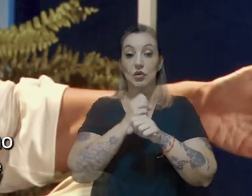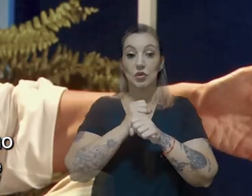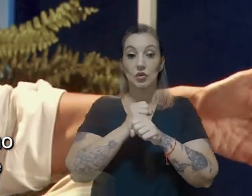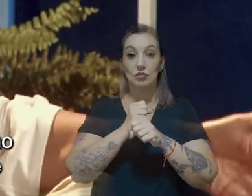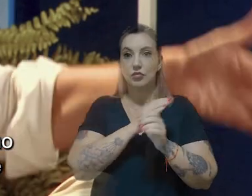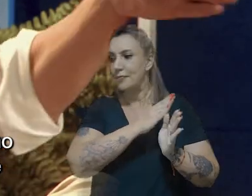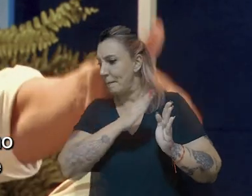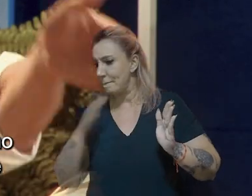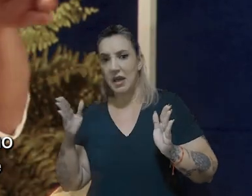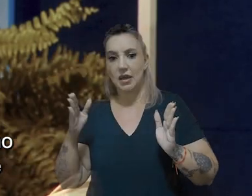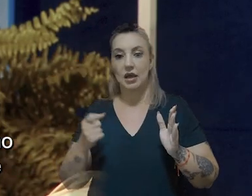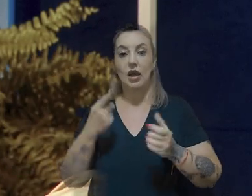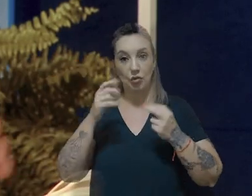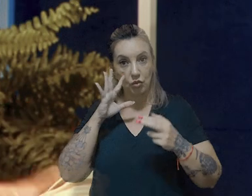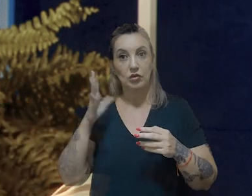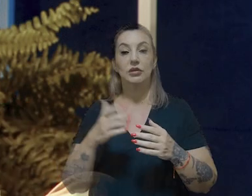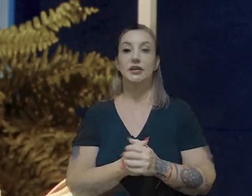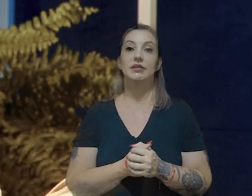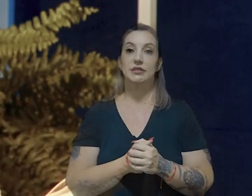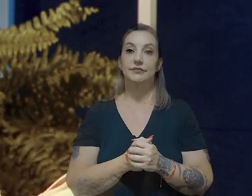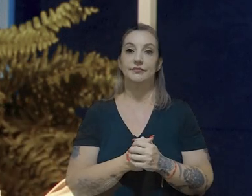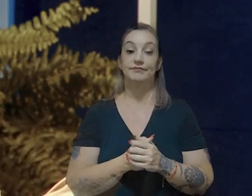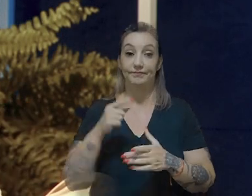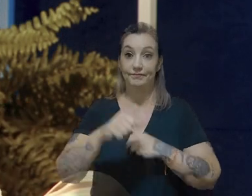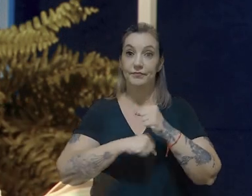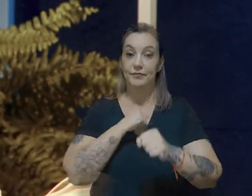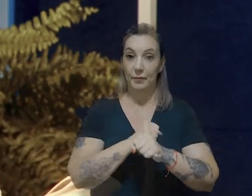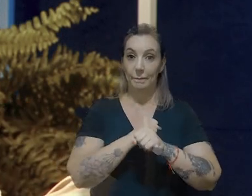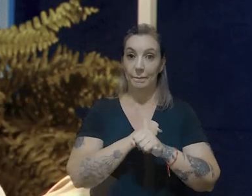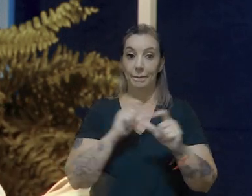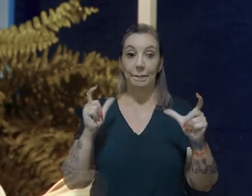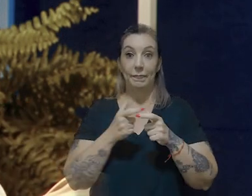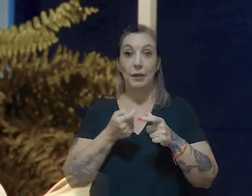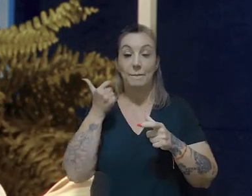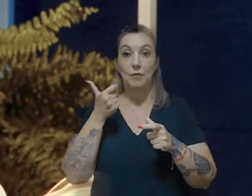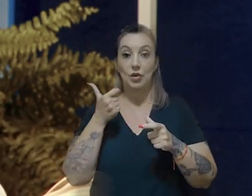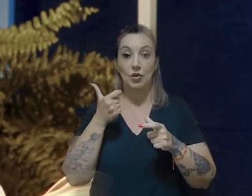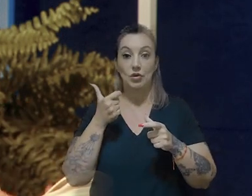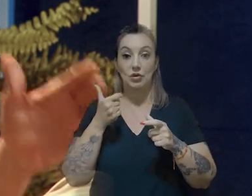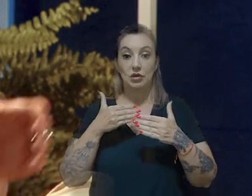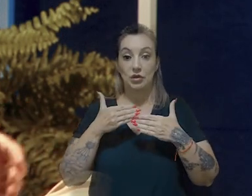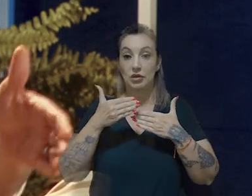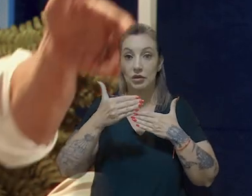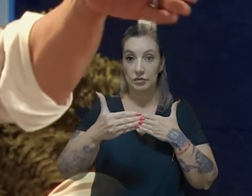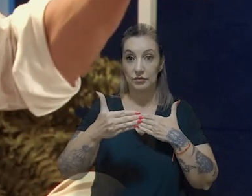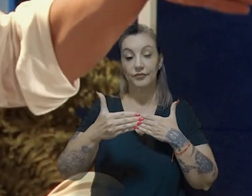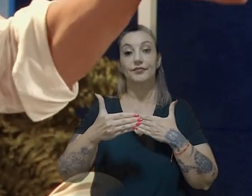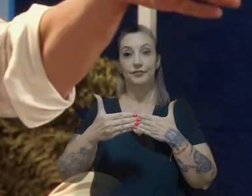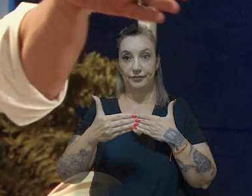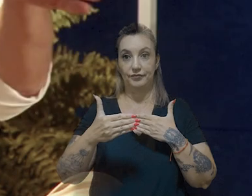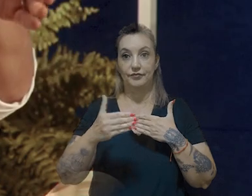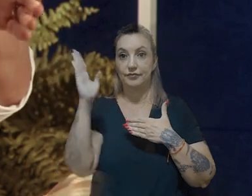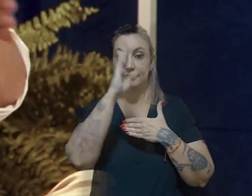Extremo e o extremo em algum momento acontece esse ano é a menor safra desde que essa que a